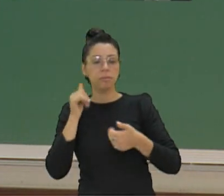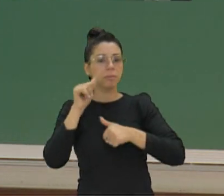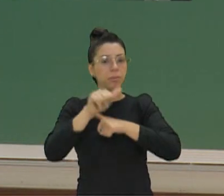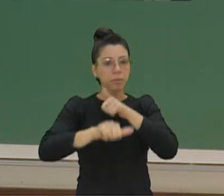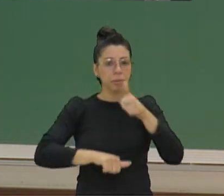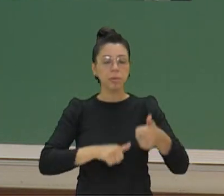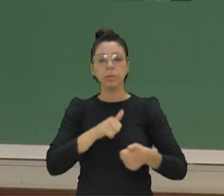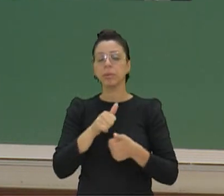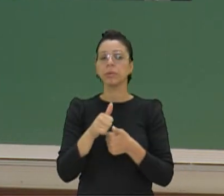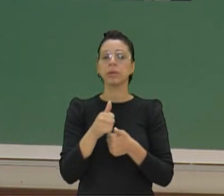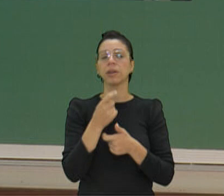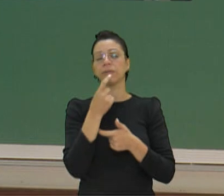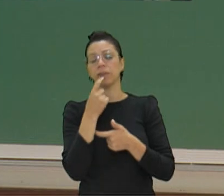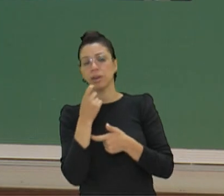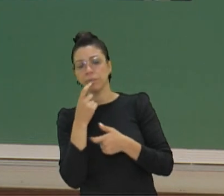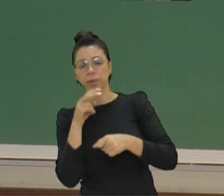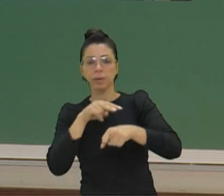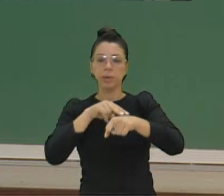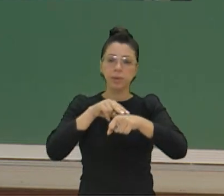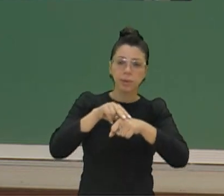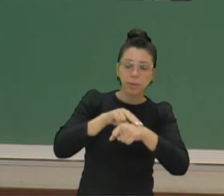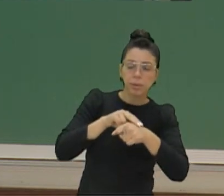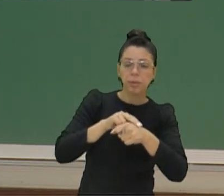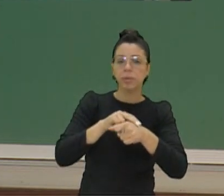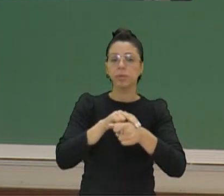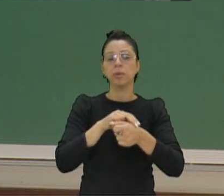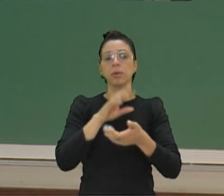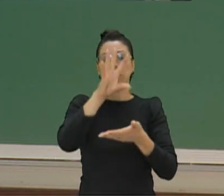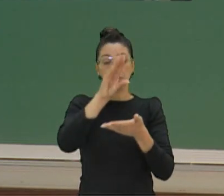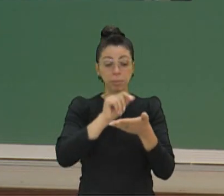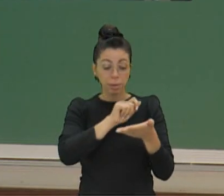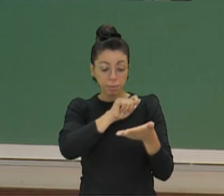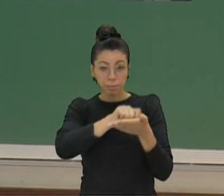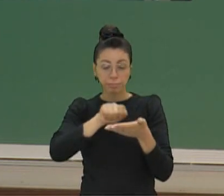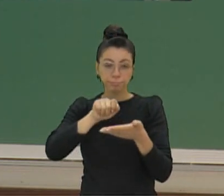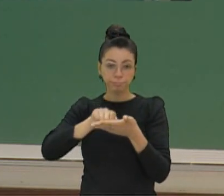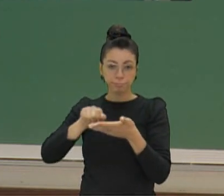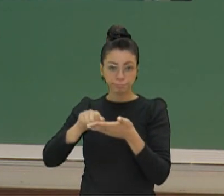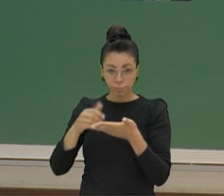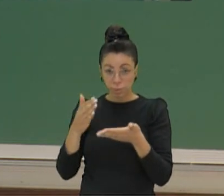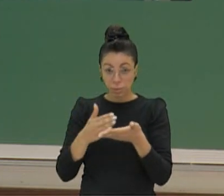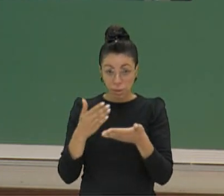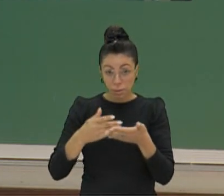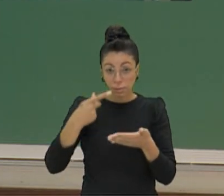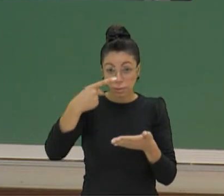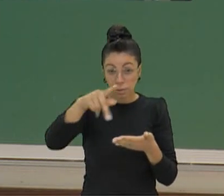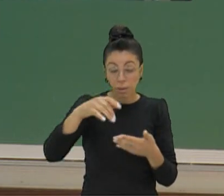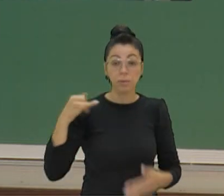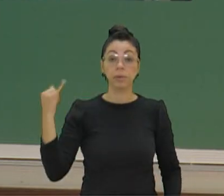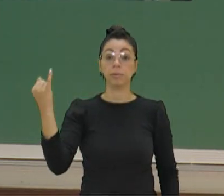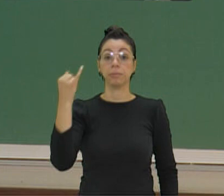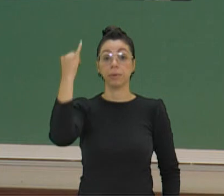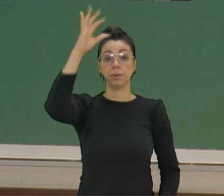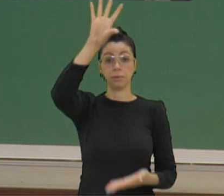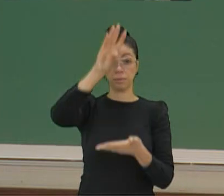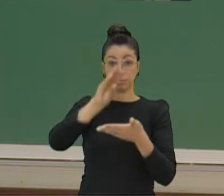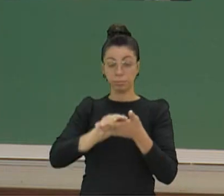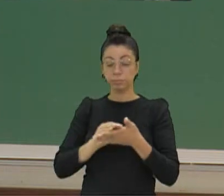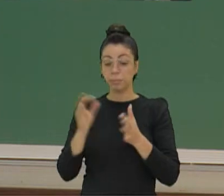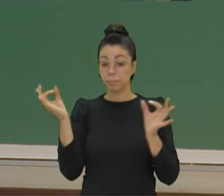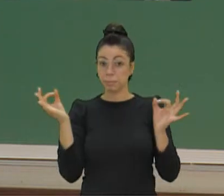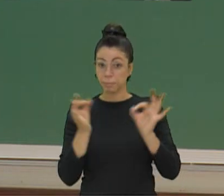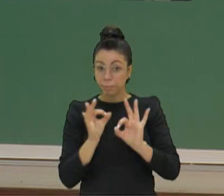vermelho, de verde, e copiar a pergunta em azul e preto. O caderno é de vocês. O importante é copiar